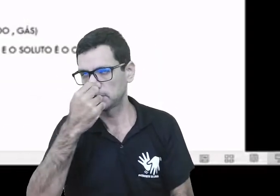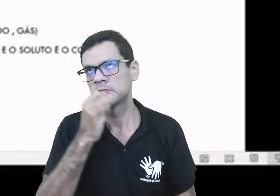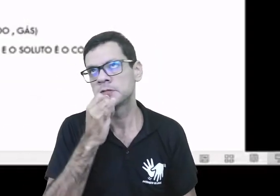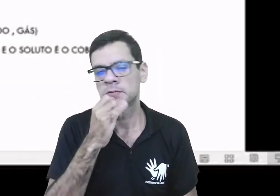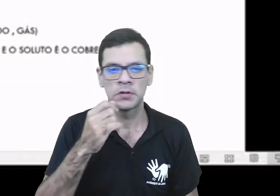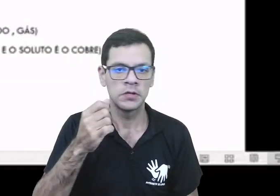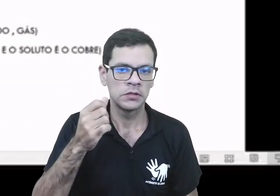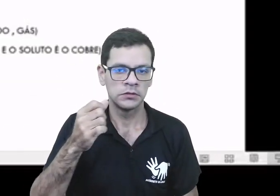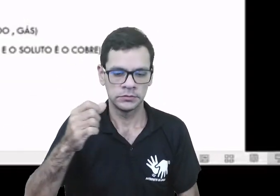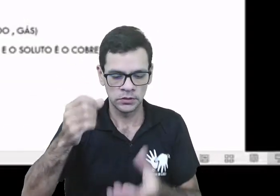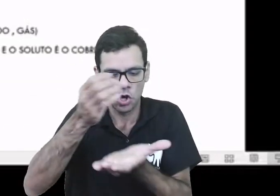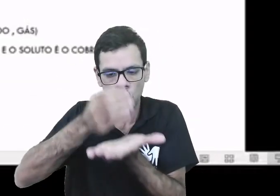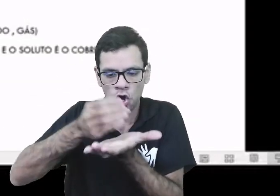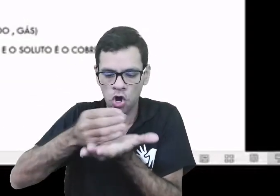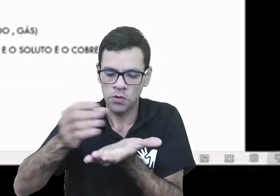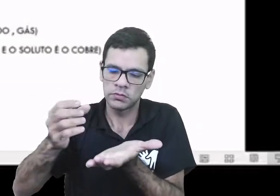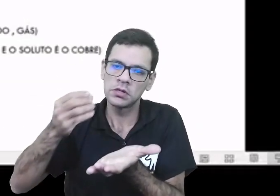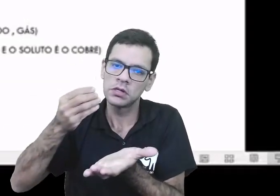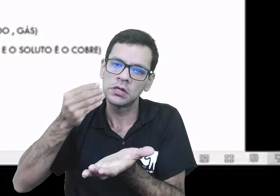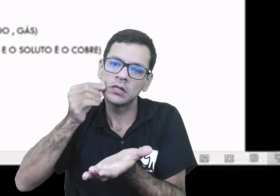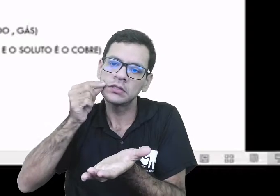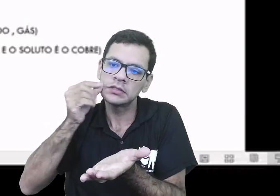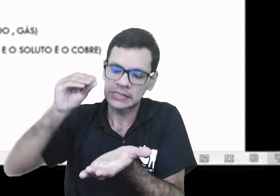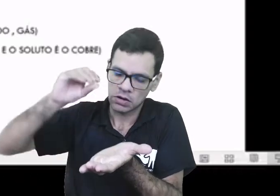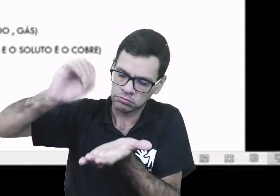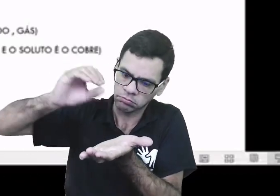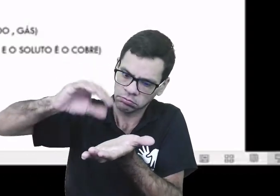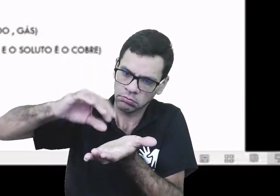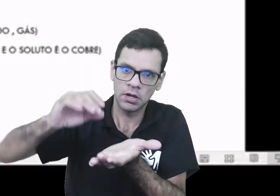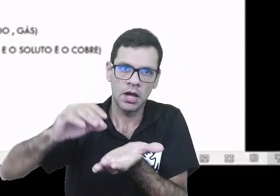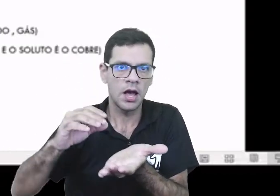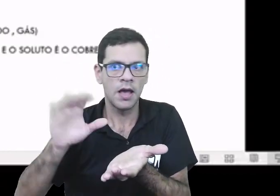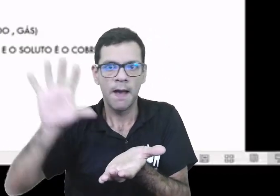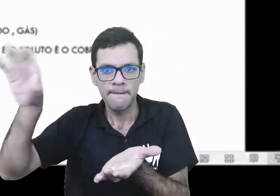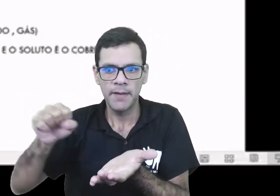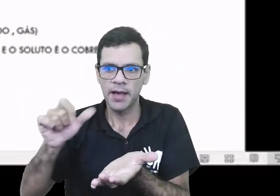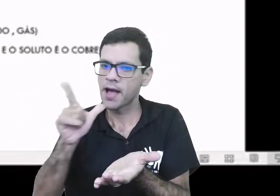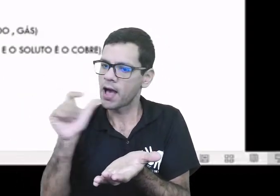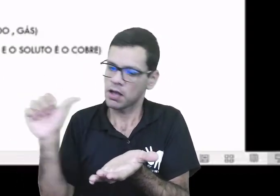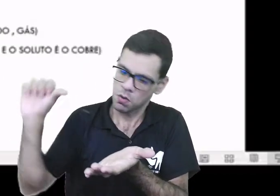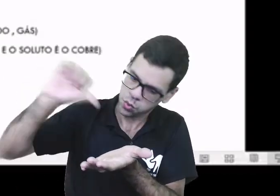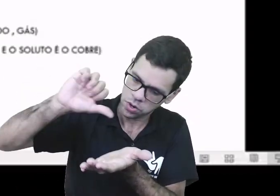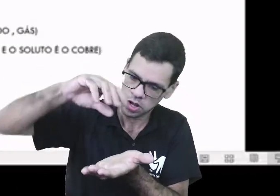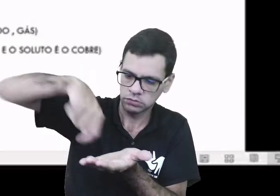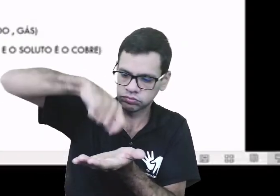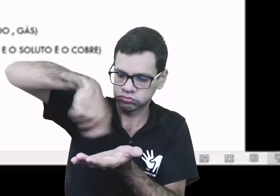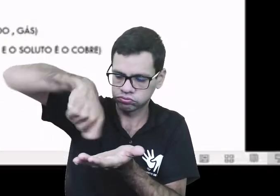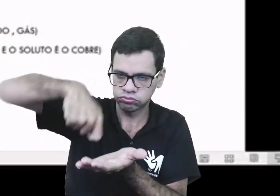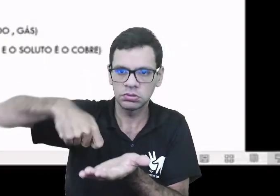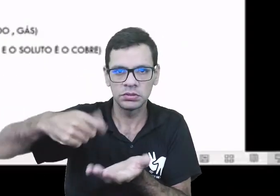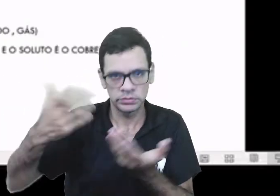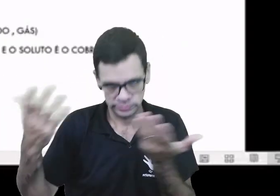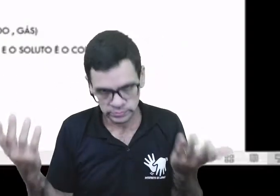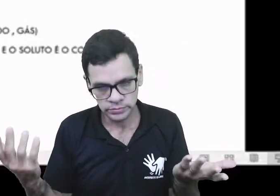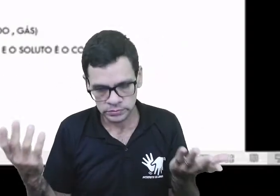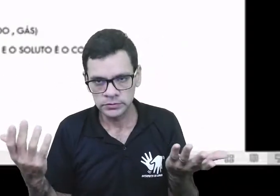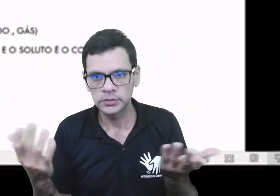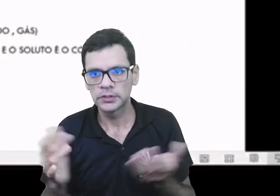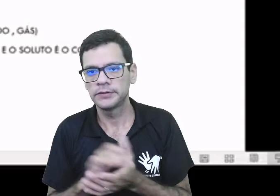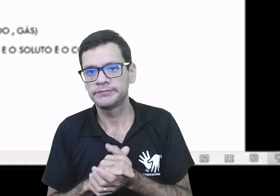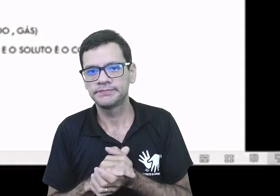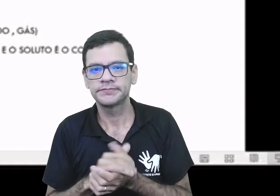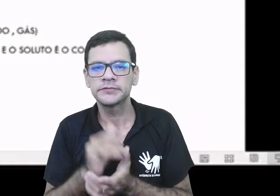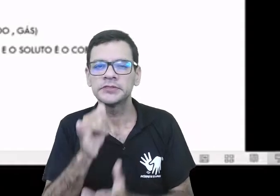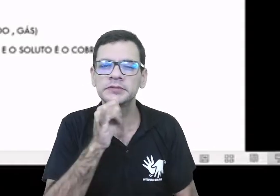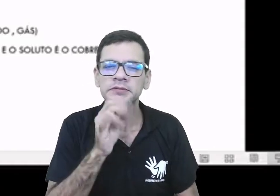água. O vinagre, sabe o vinagre? O vinagre, ele é uma solução, não tem vinagre puro ali, é uma